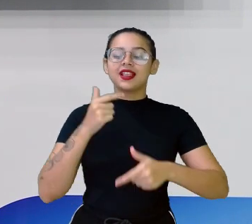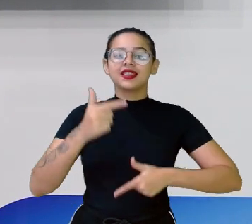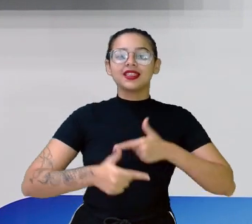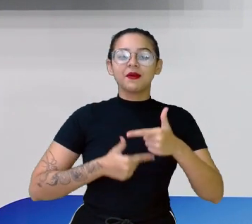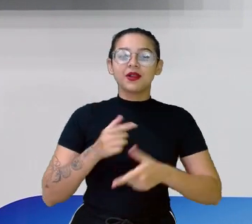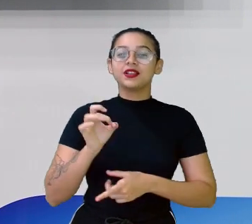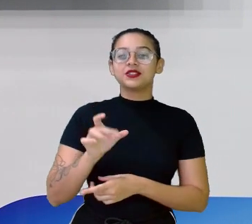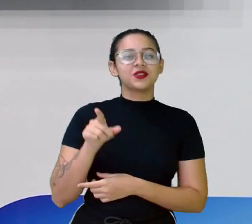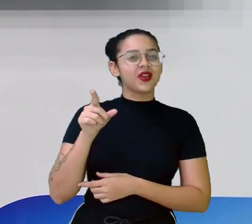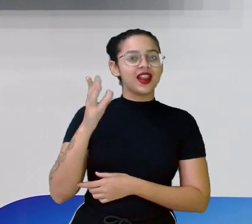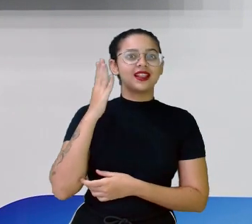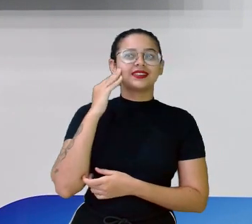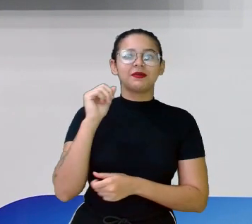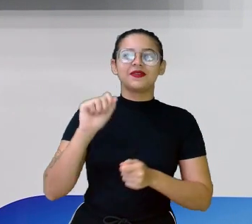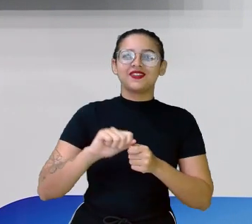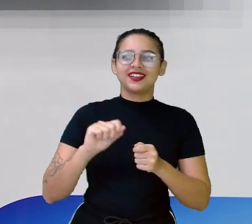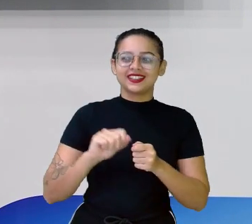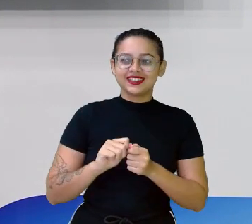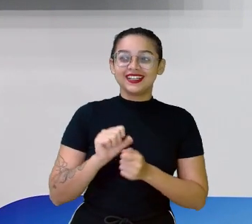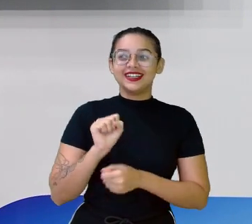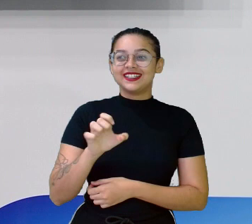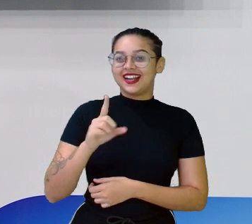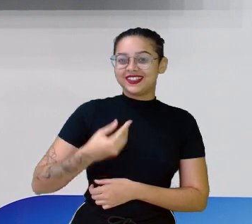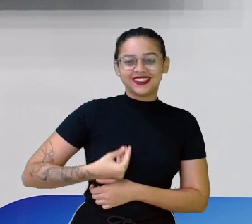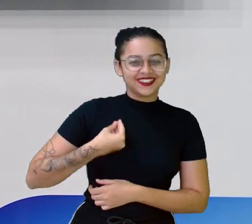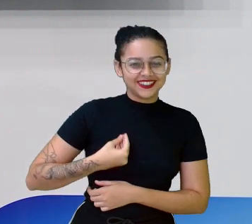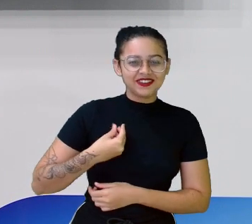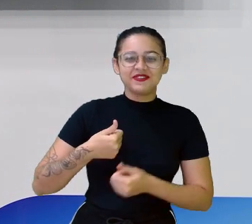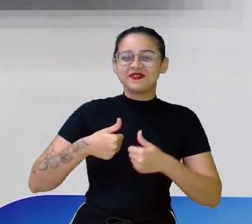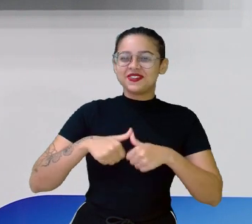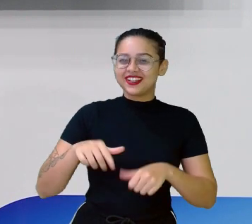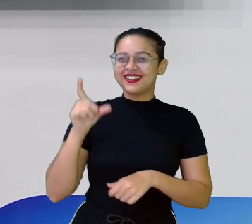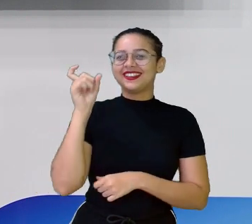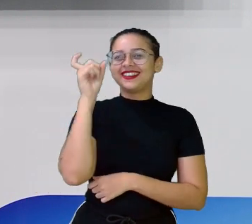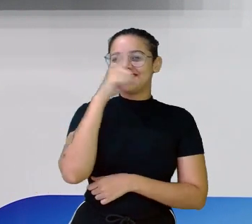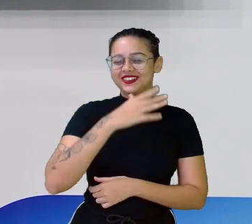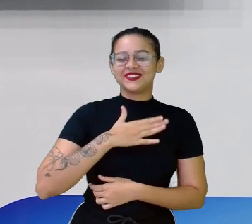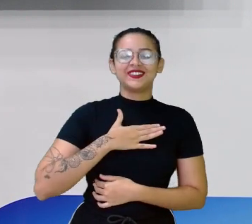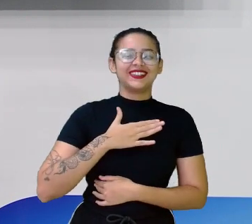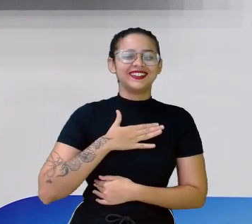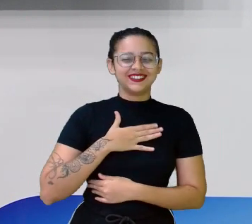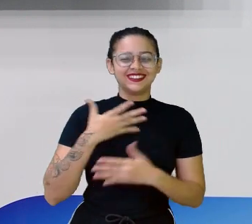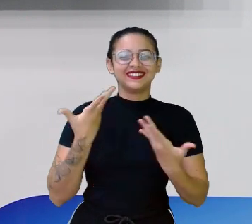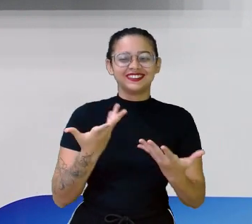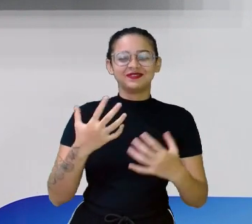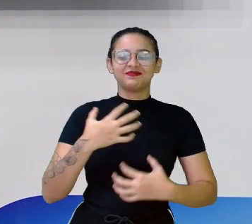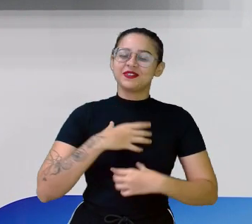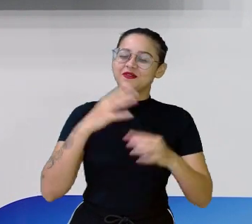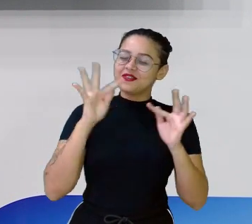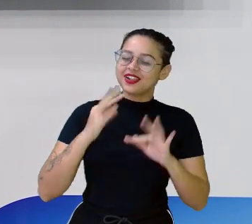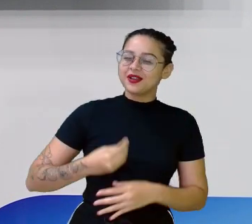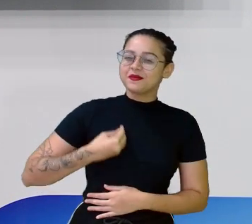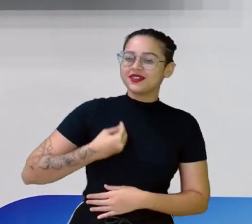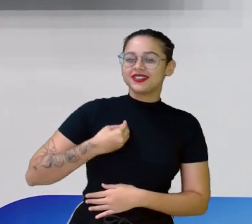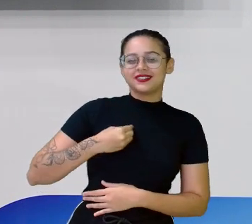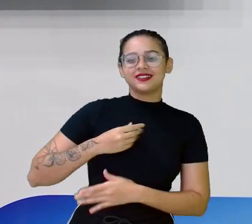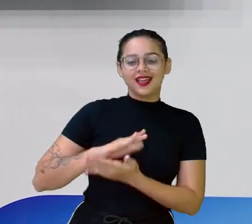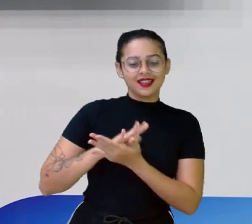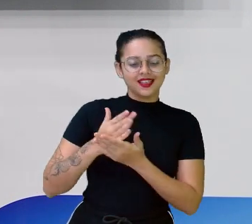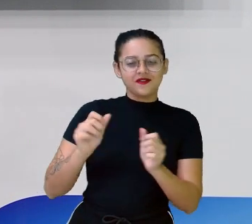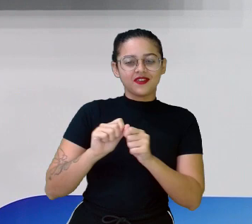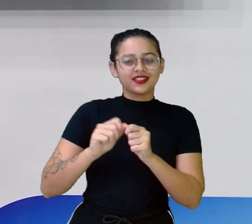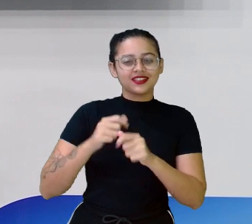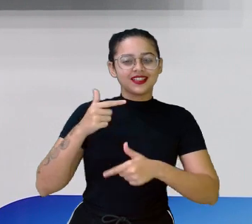trabalho que só ela sabe fazer. Se ela não estivesse aqui, ficaria bem difícil para mim. Então, estou muito feliz com a presença dela, fazendo esse